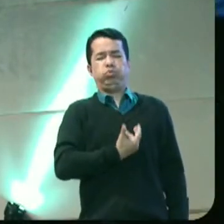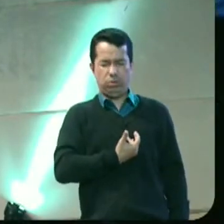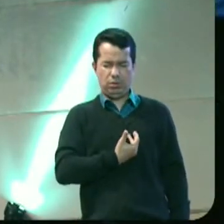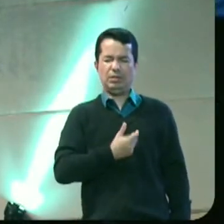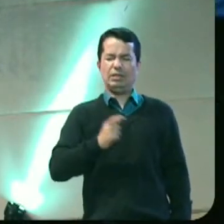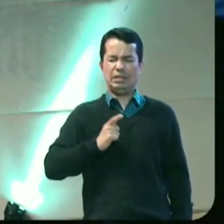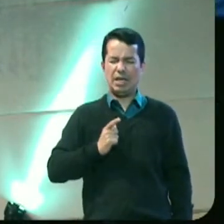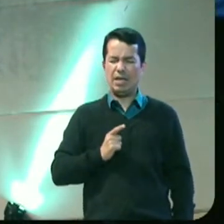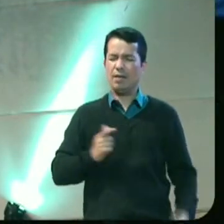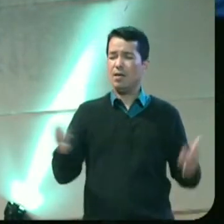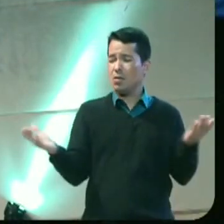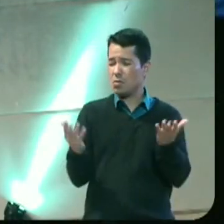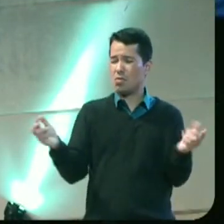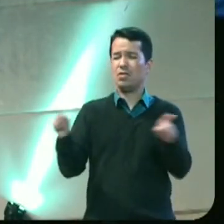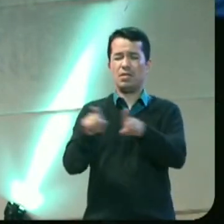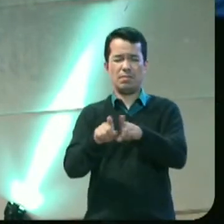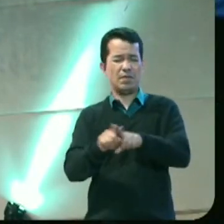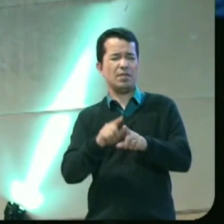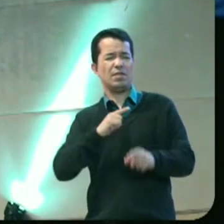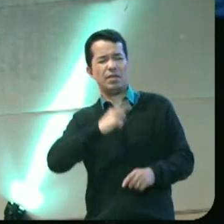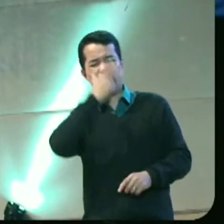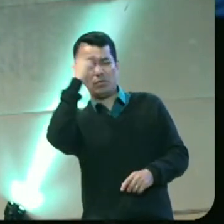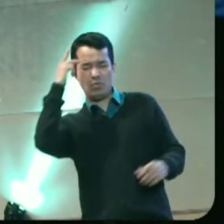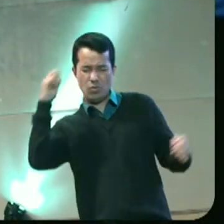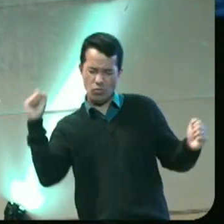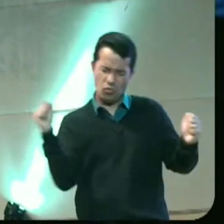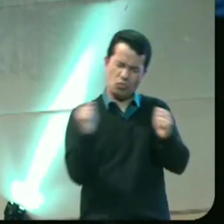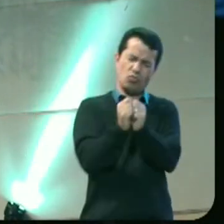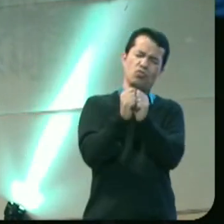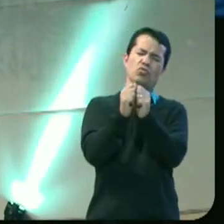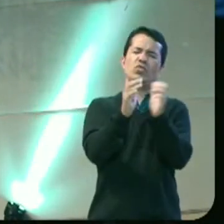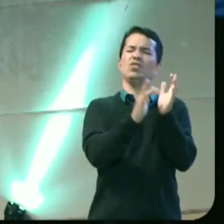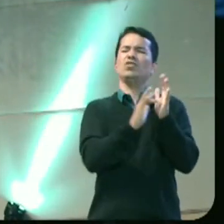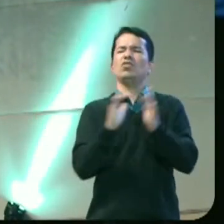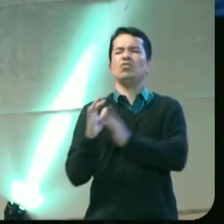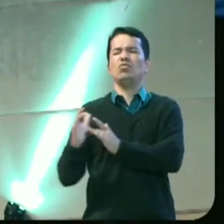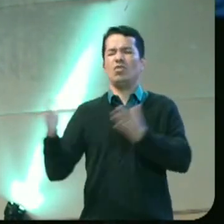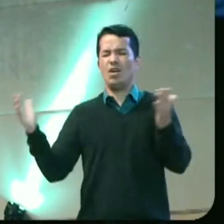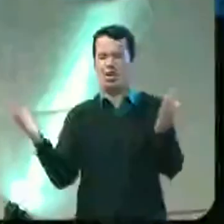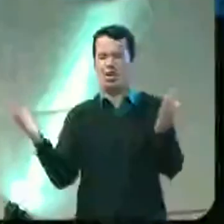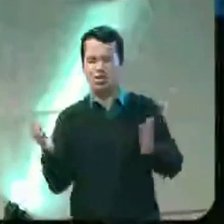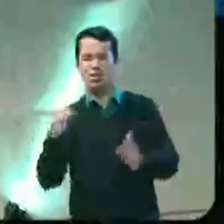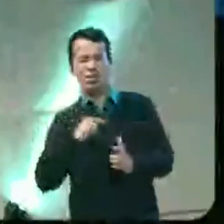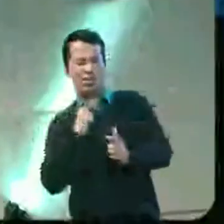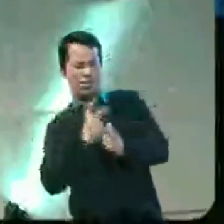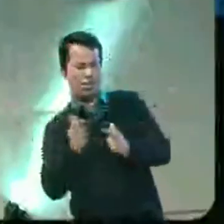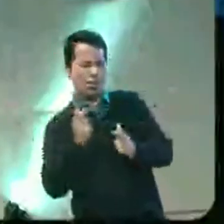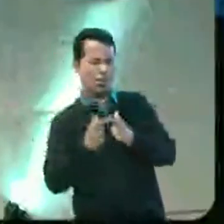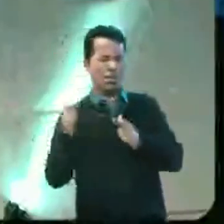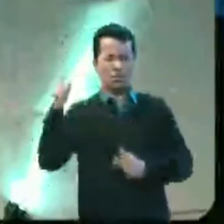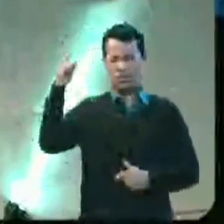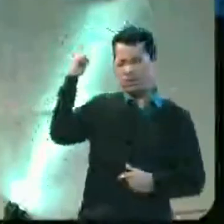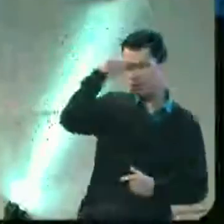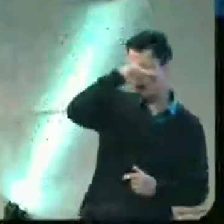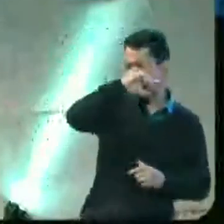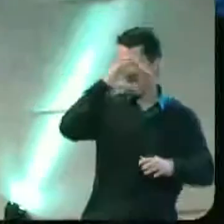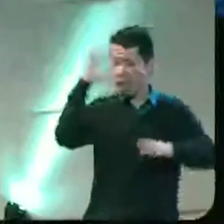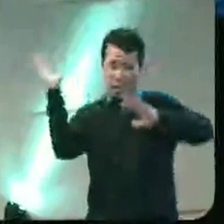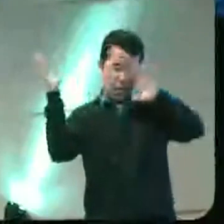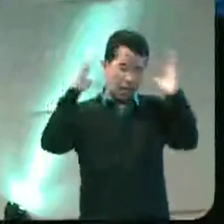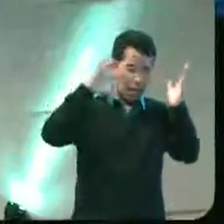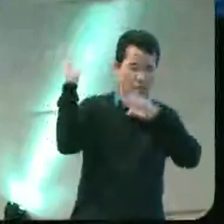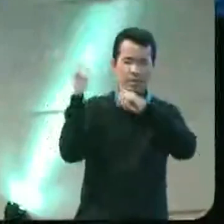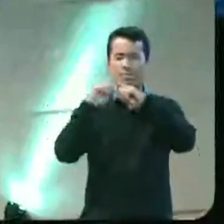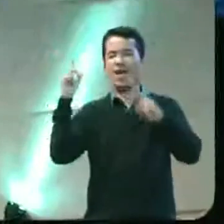possam se sentir no barco com o Senhor, e que mesmo em meio à tempestade, eles tenham a certeza de